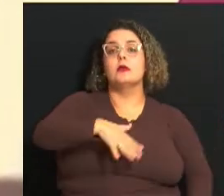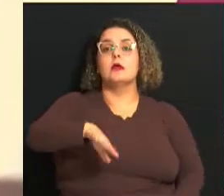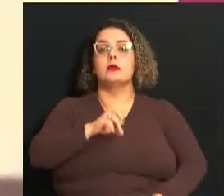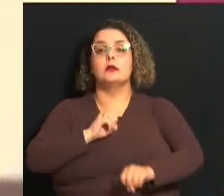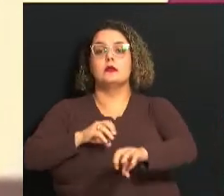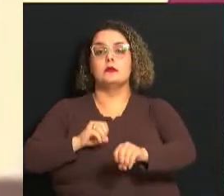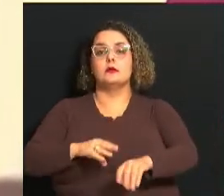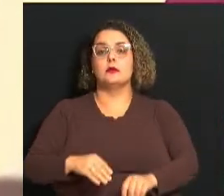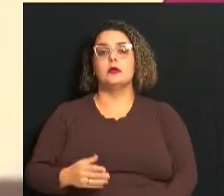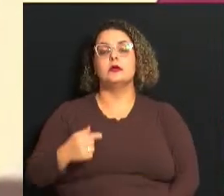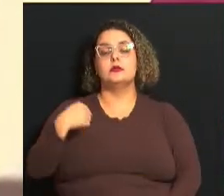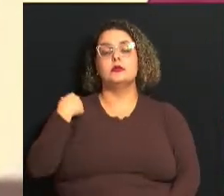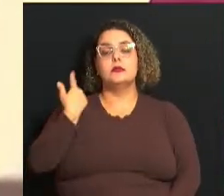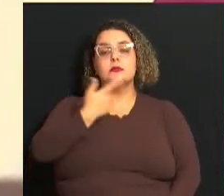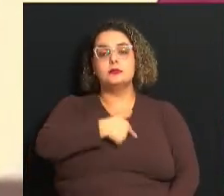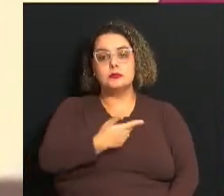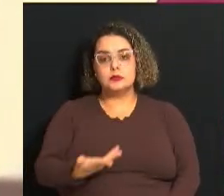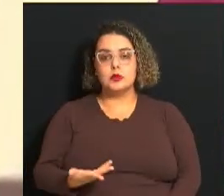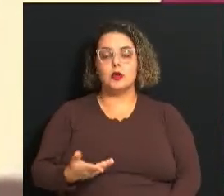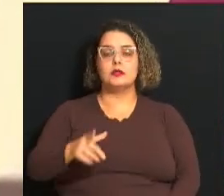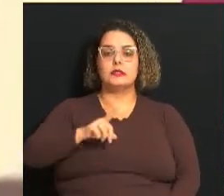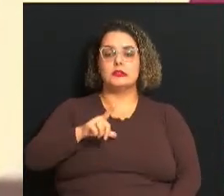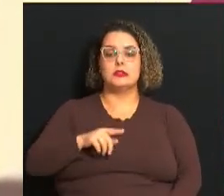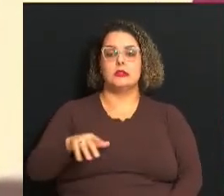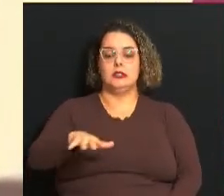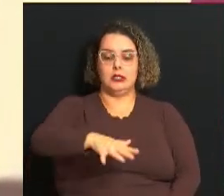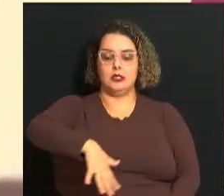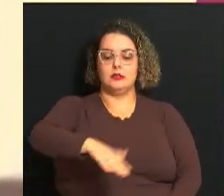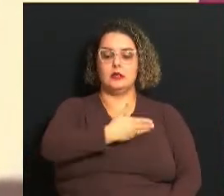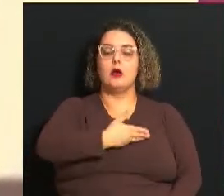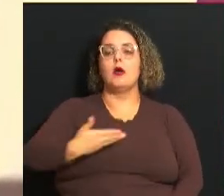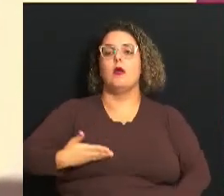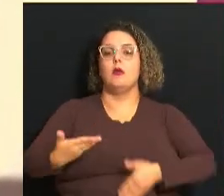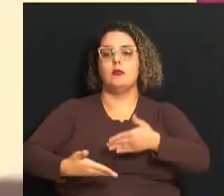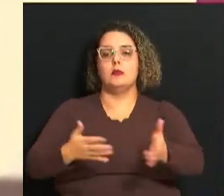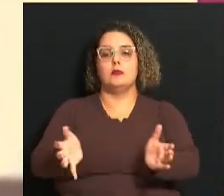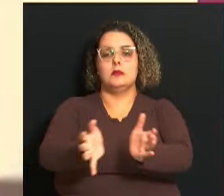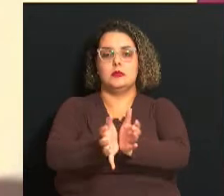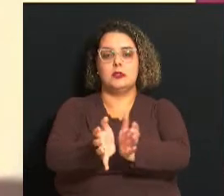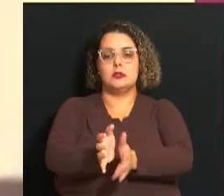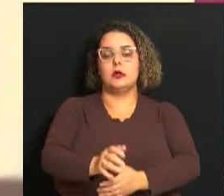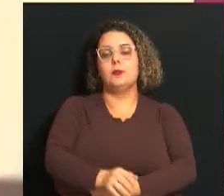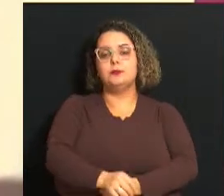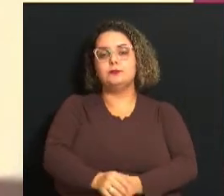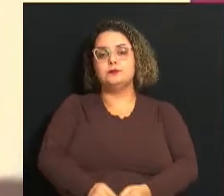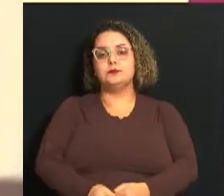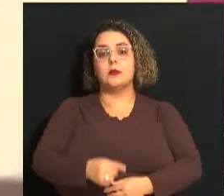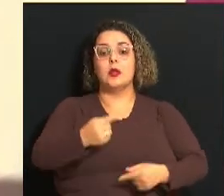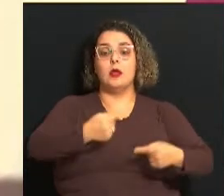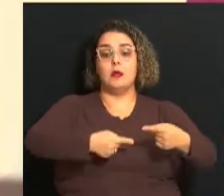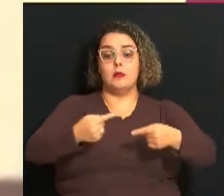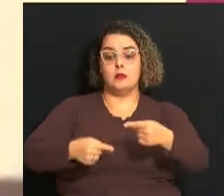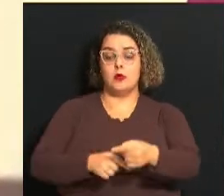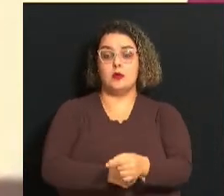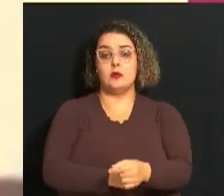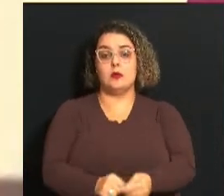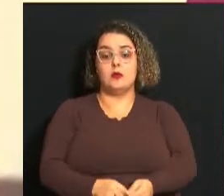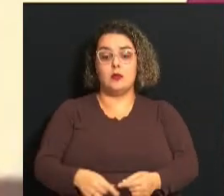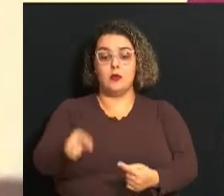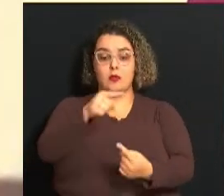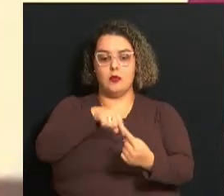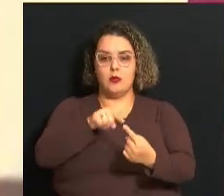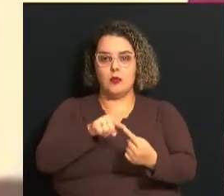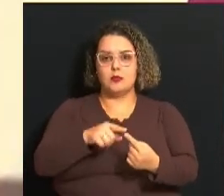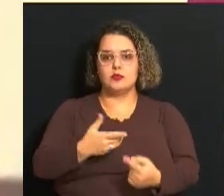a gente tem nessa comissão muita prática de debater mais com foco dos